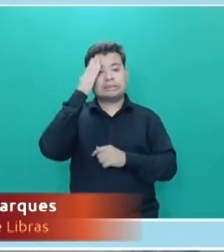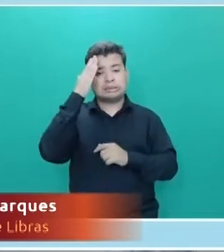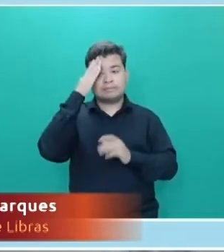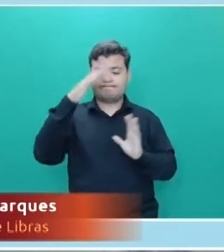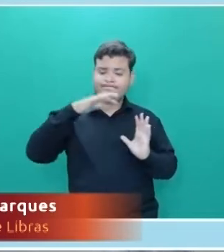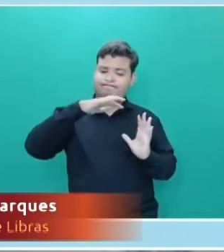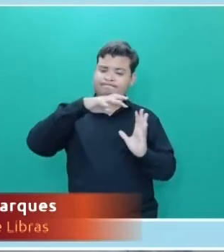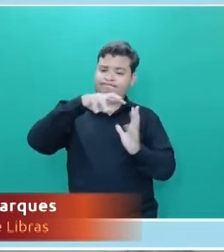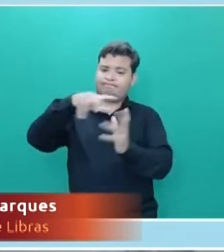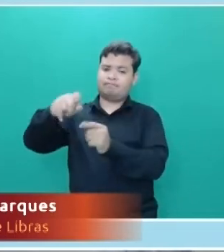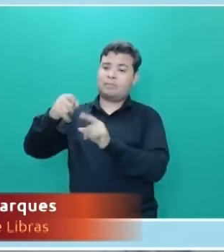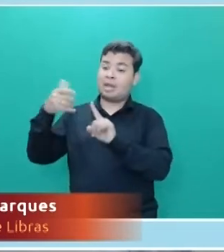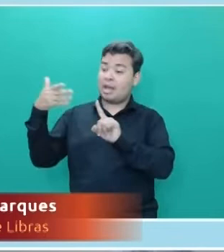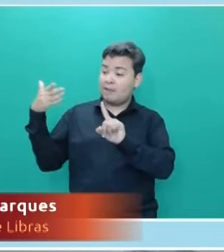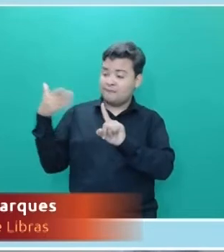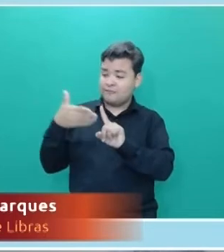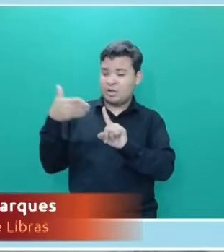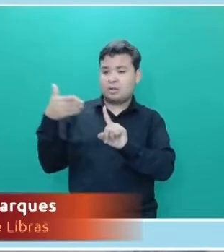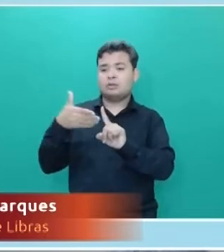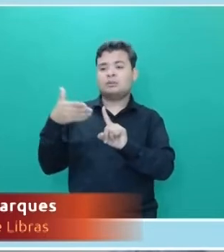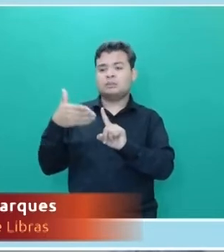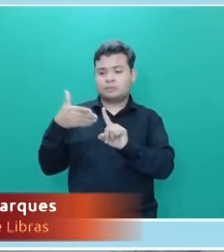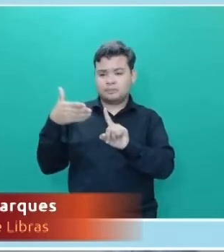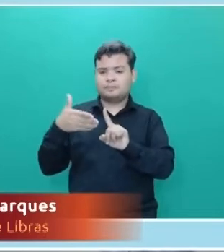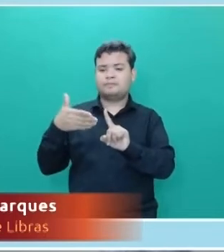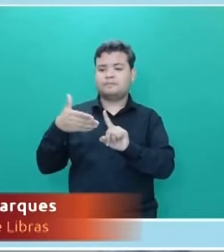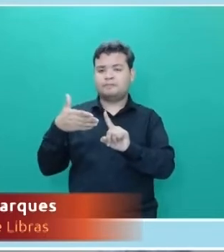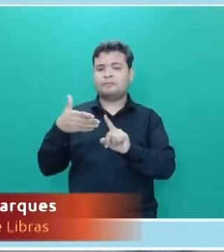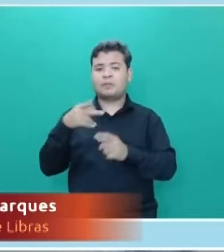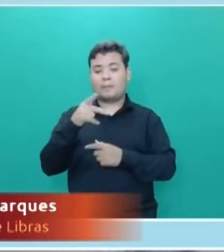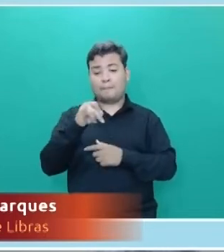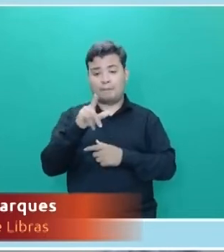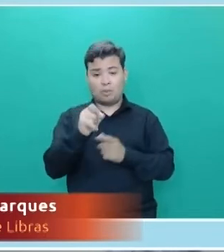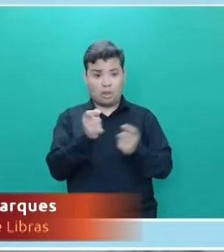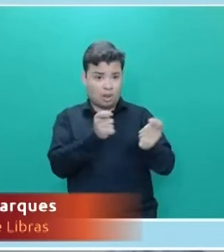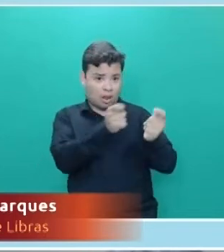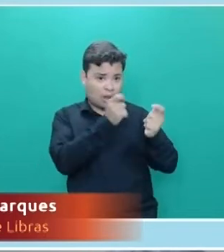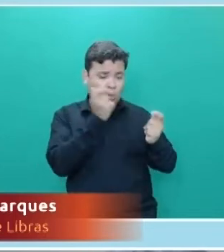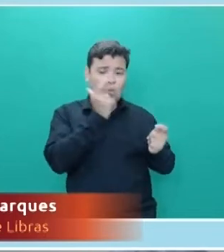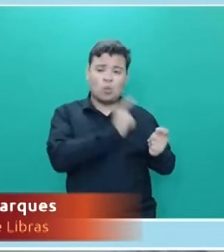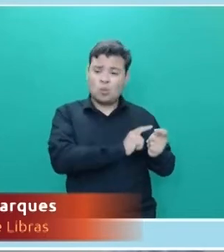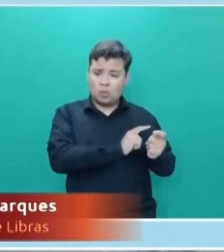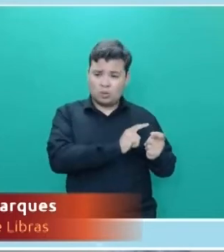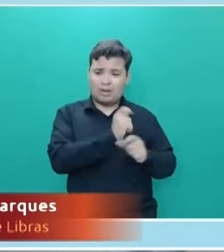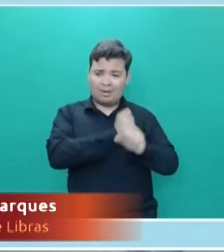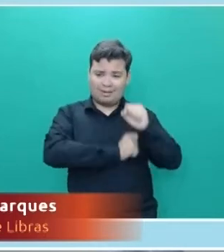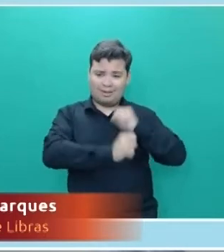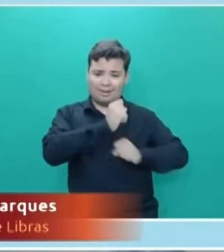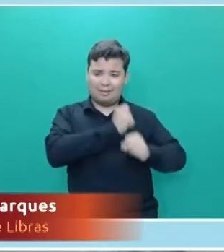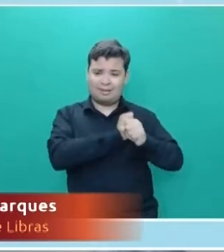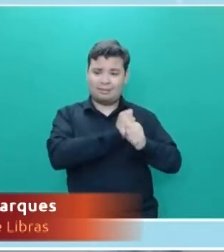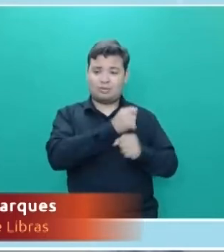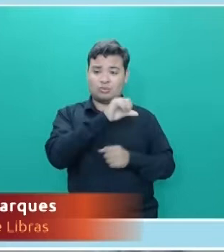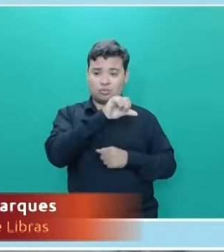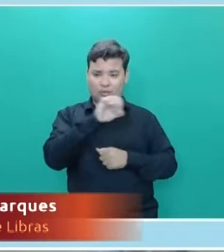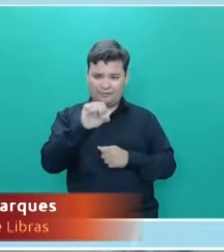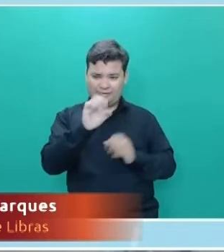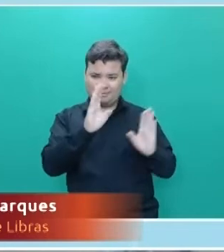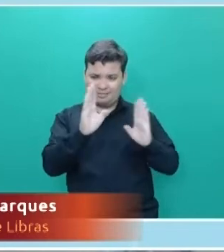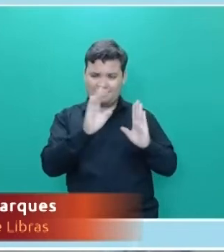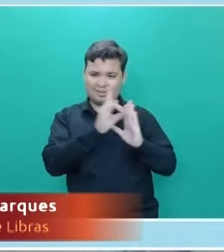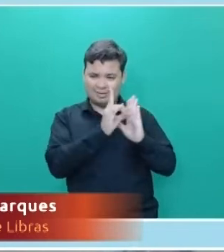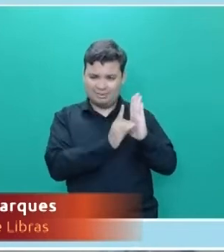internacional para que a gente tivesse a polio controlada em nosso território nos anos 90, e graças a isso